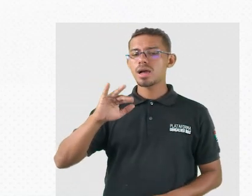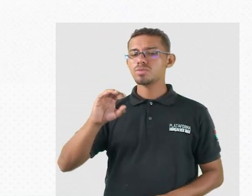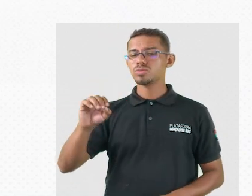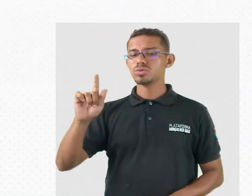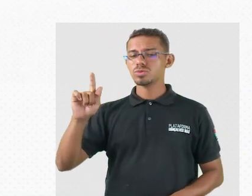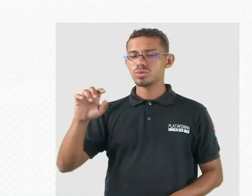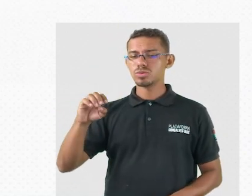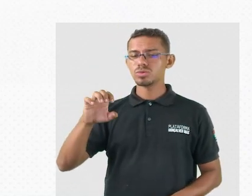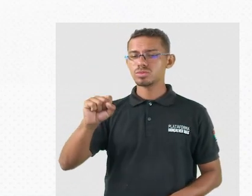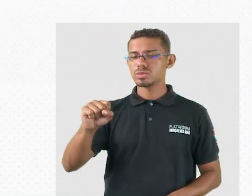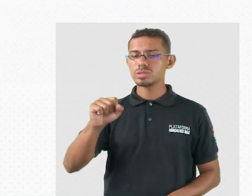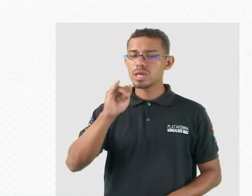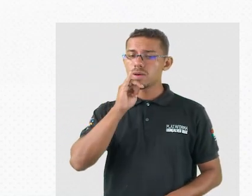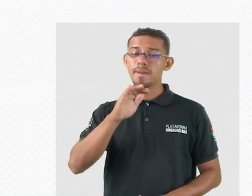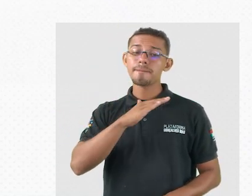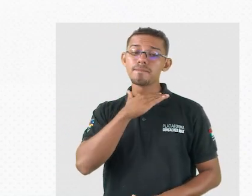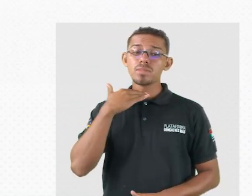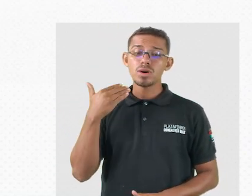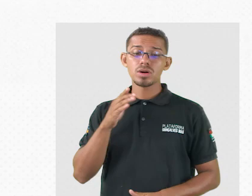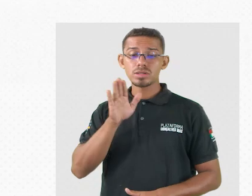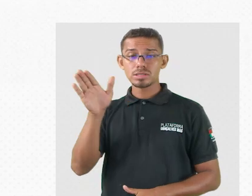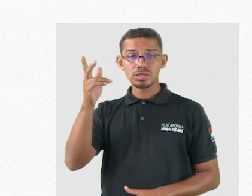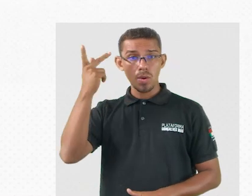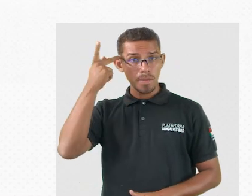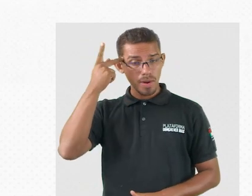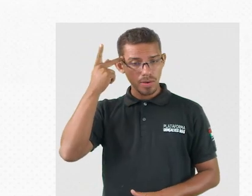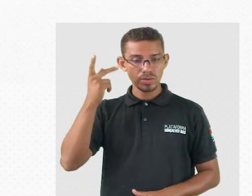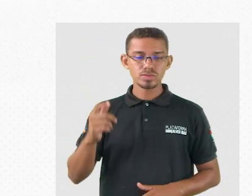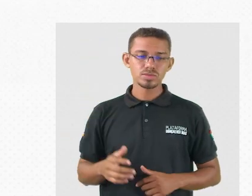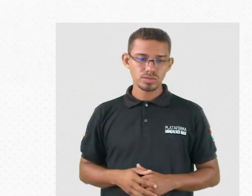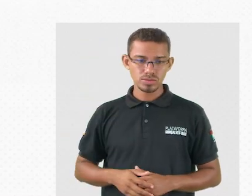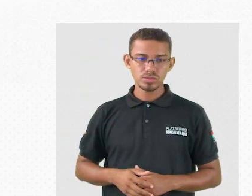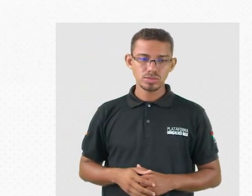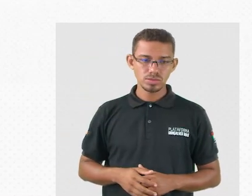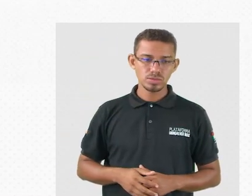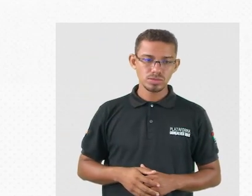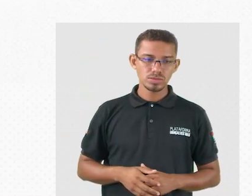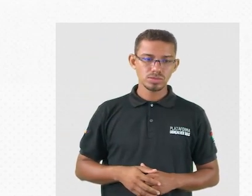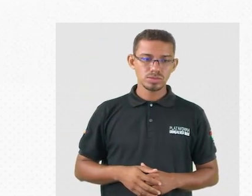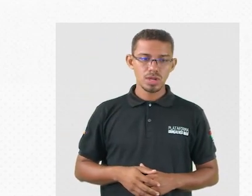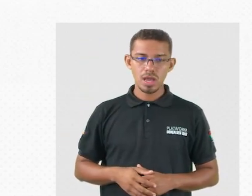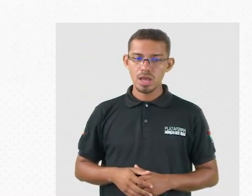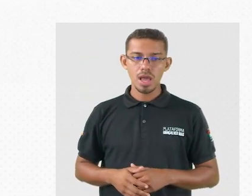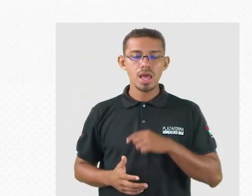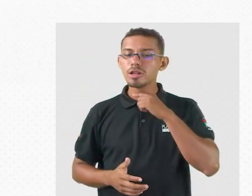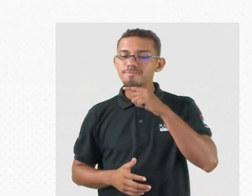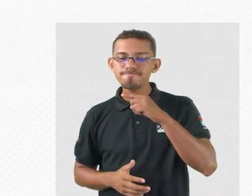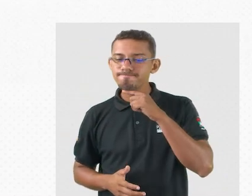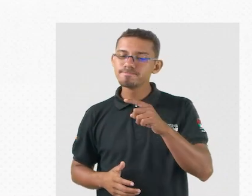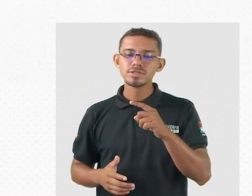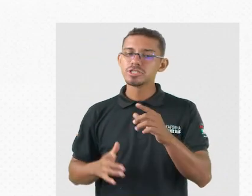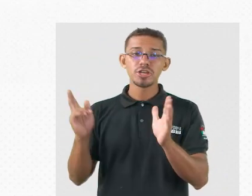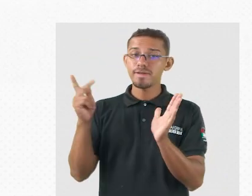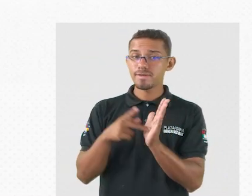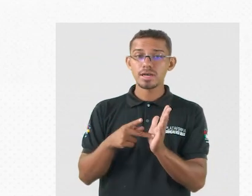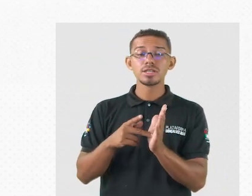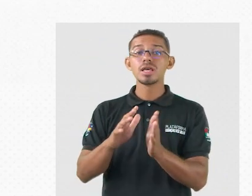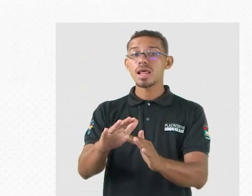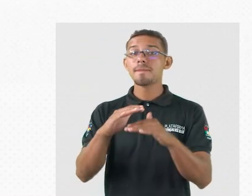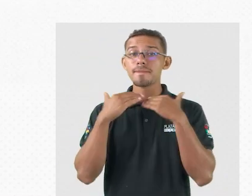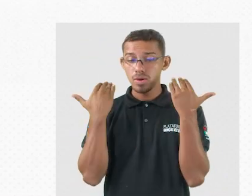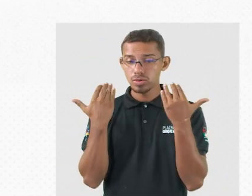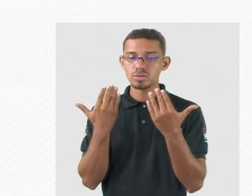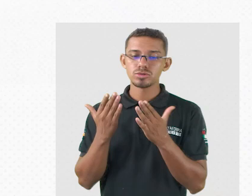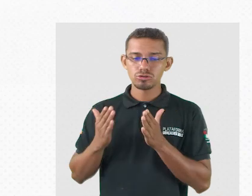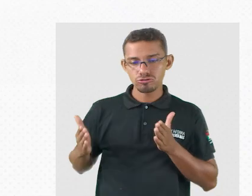foi exilado e morreu a caminho para São Paulo, né. Então ele nem chegou a ser exilado de fato, porque ele morreu aí